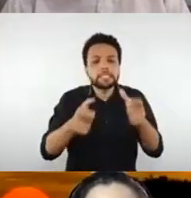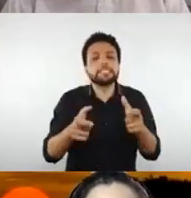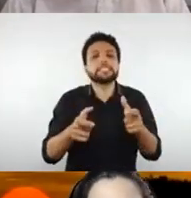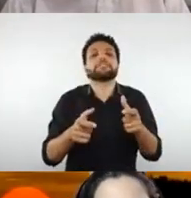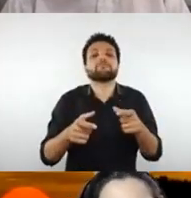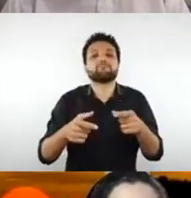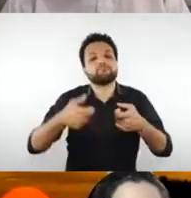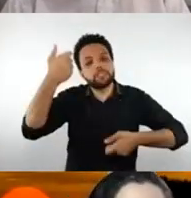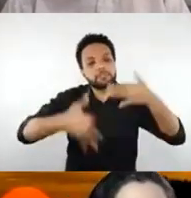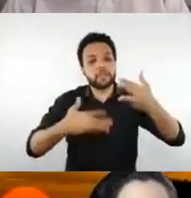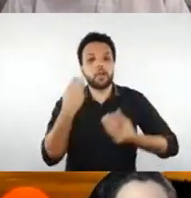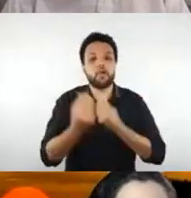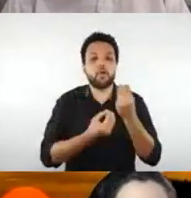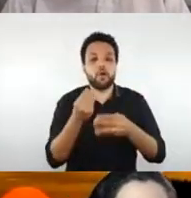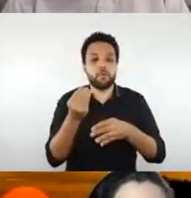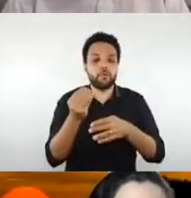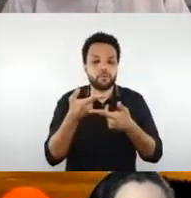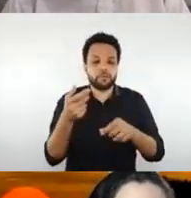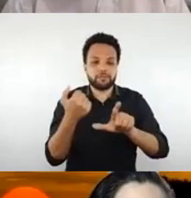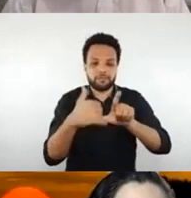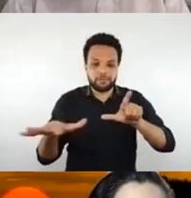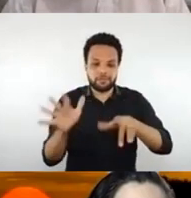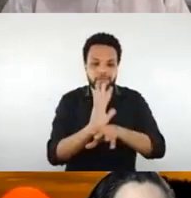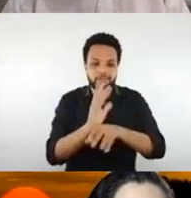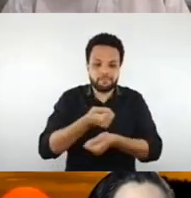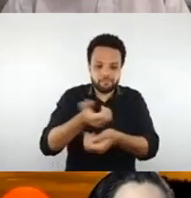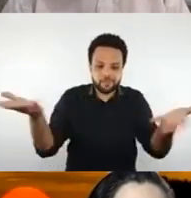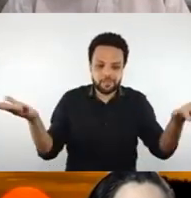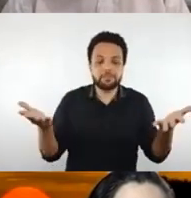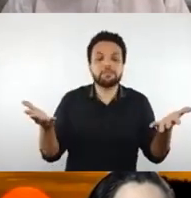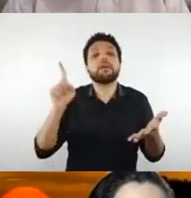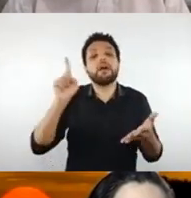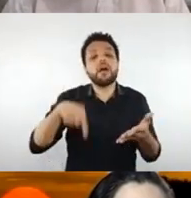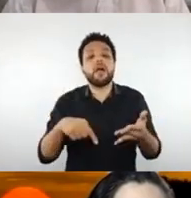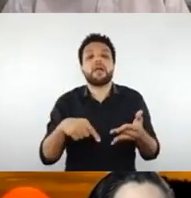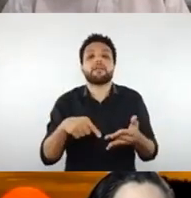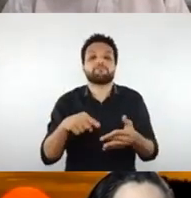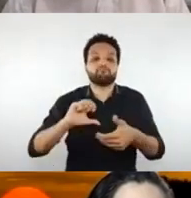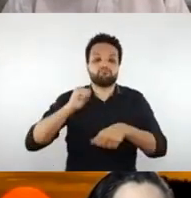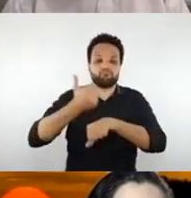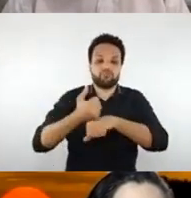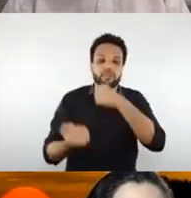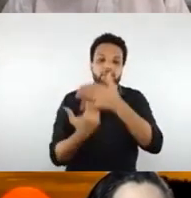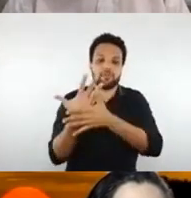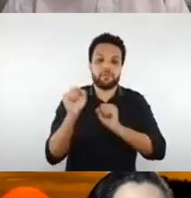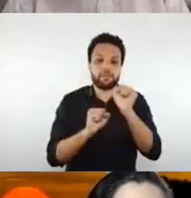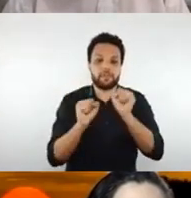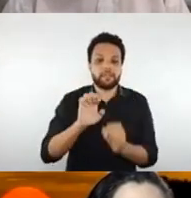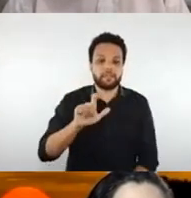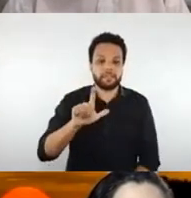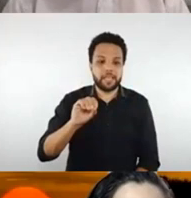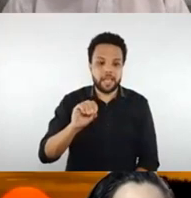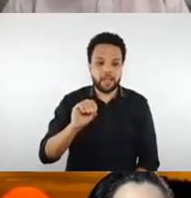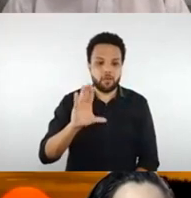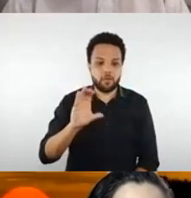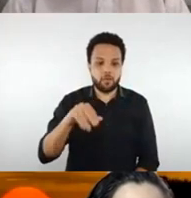sobre distribuição, né? Sabrina é sócia, CEO e cofundadora da Elo Company, que produz e distribui conteúdo